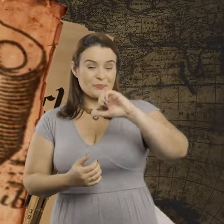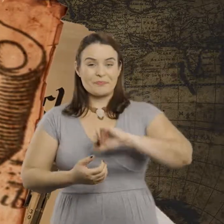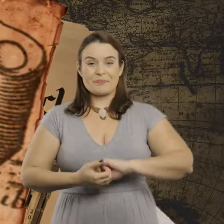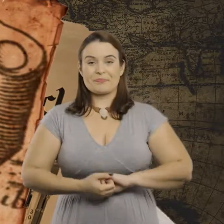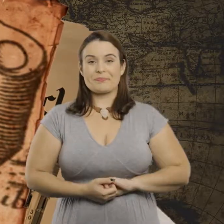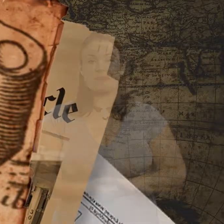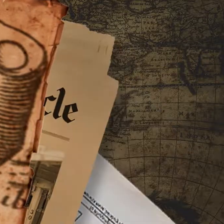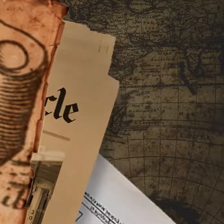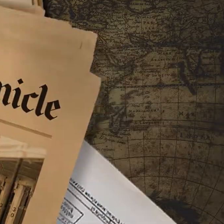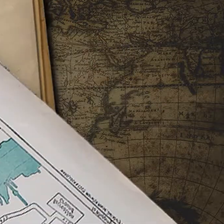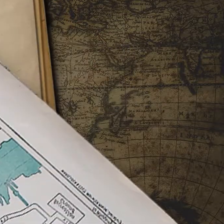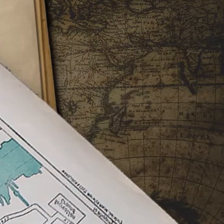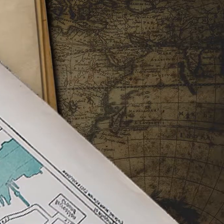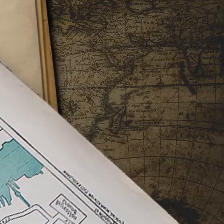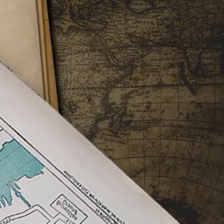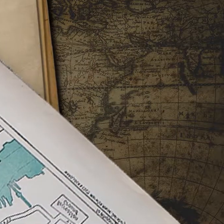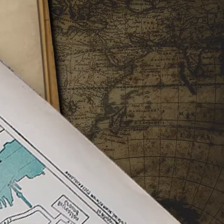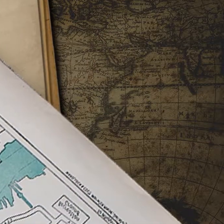Capítulo 9.